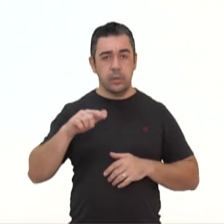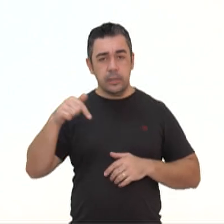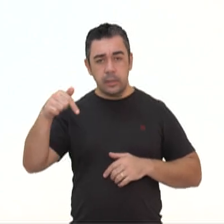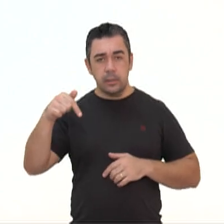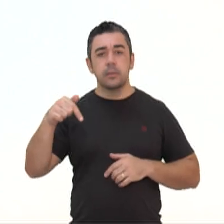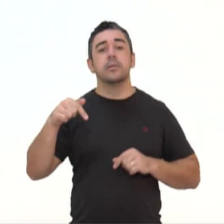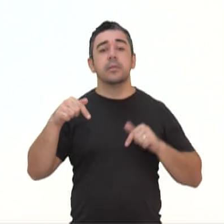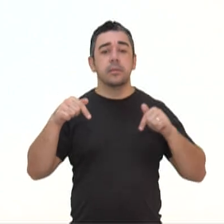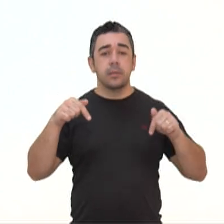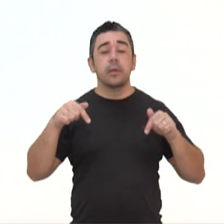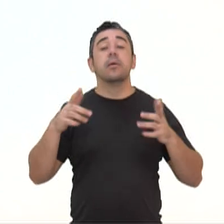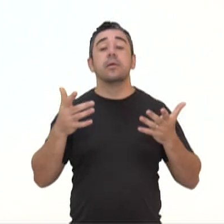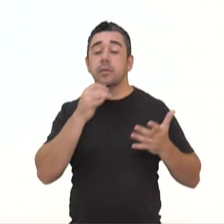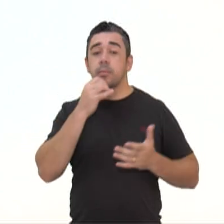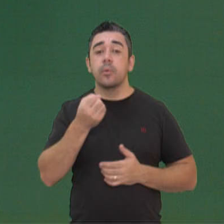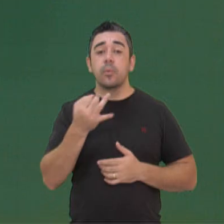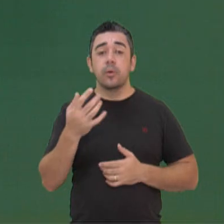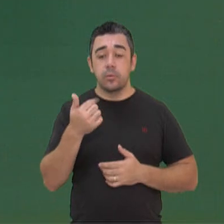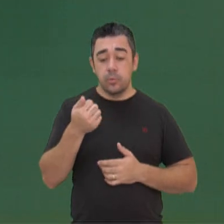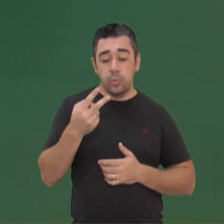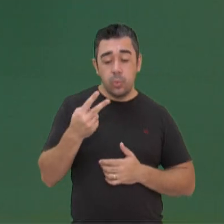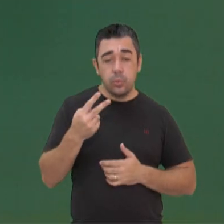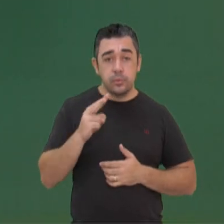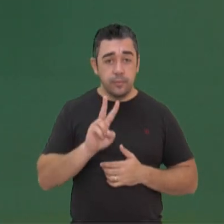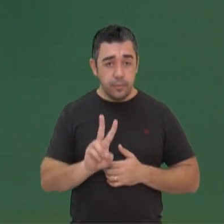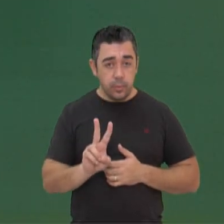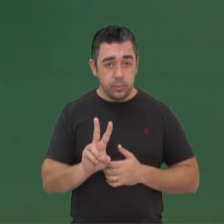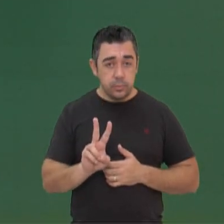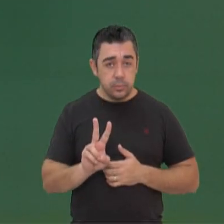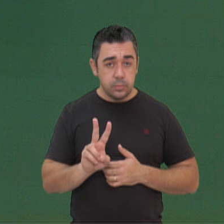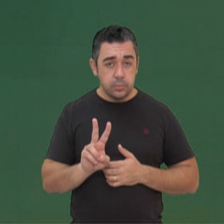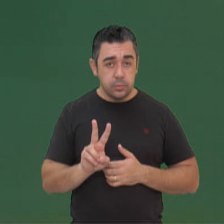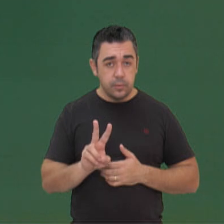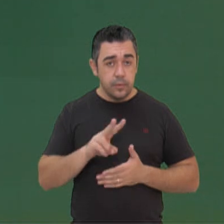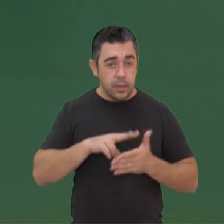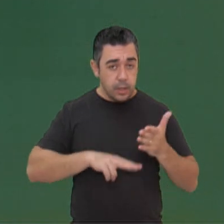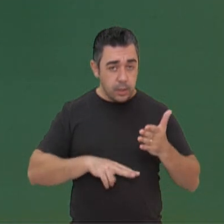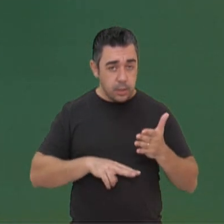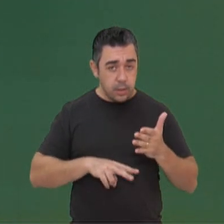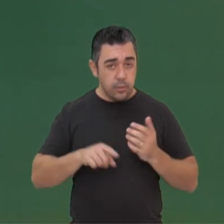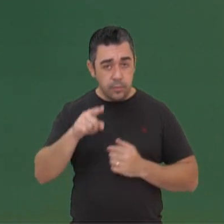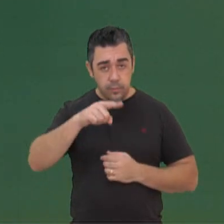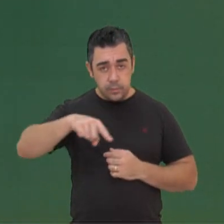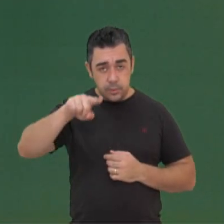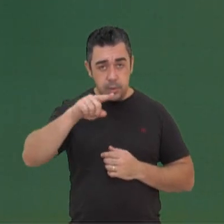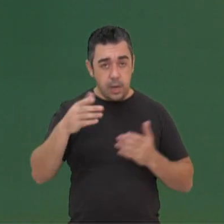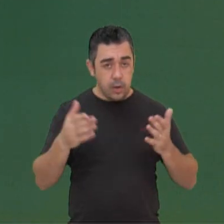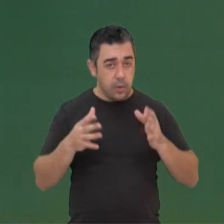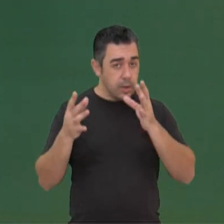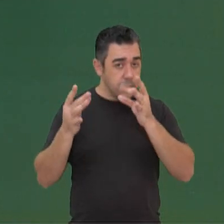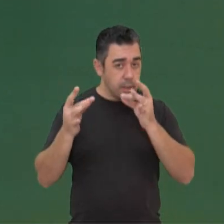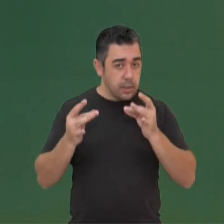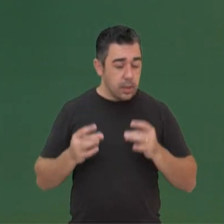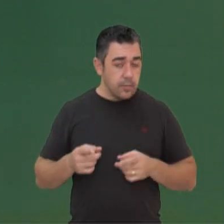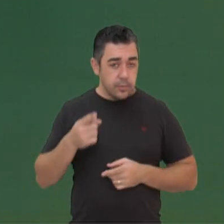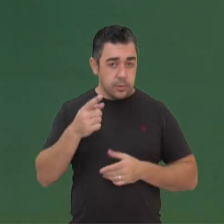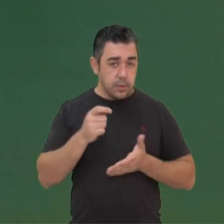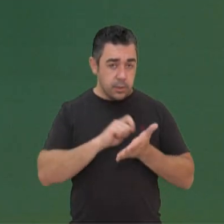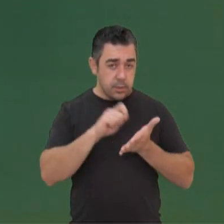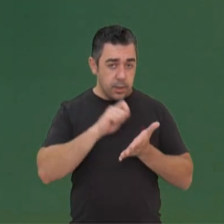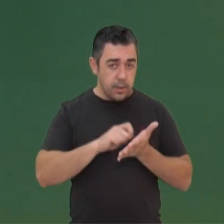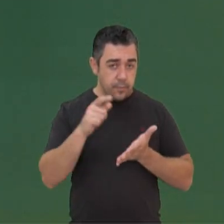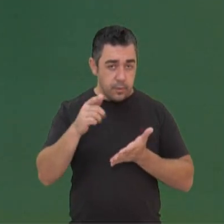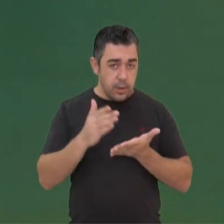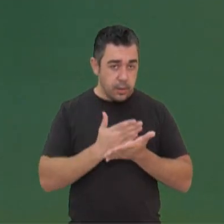elétrico 12 volts? Tá? De novo, vou fazer a leitura com vocês, agora frisando aqui detalhes e você vai anotando aí no seu